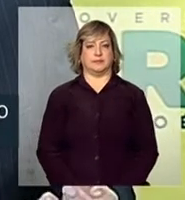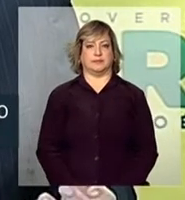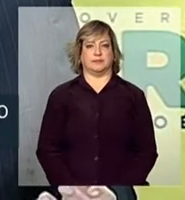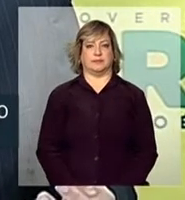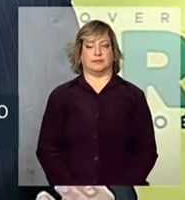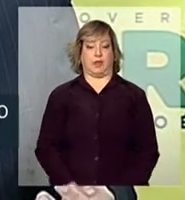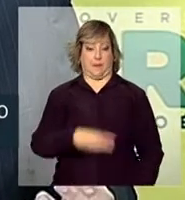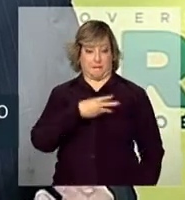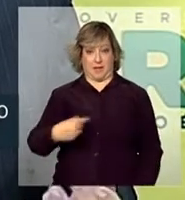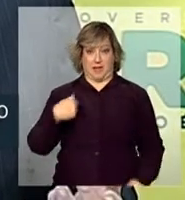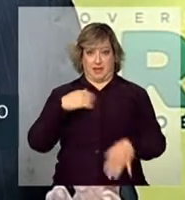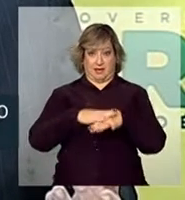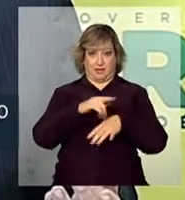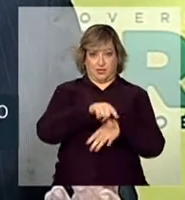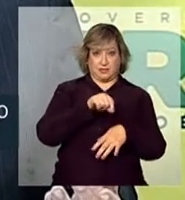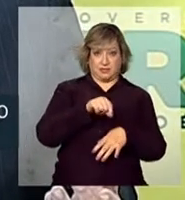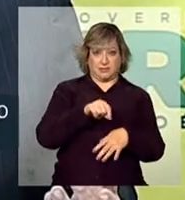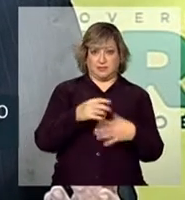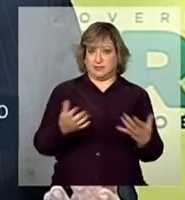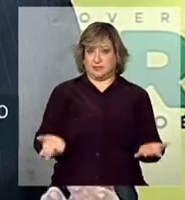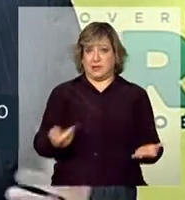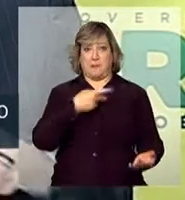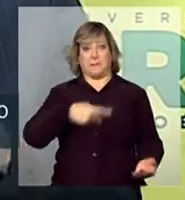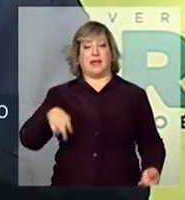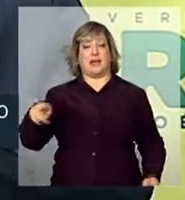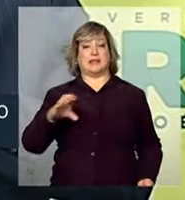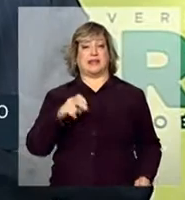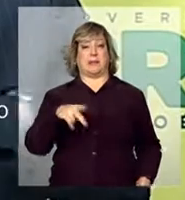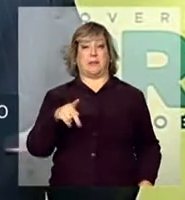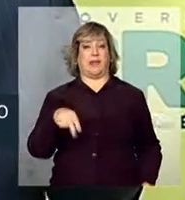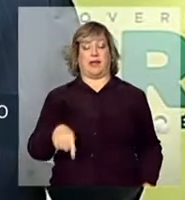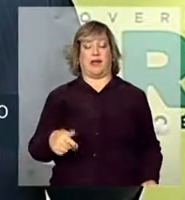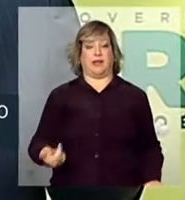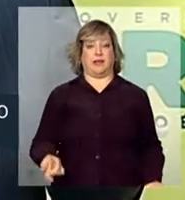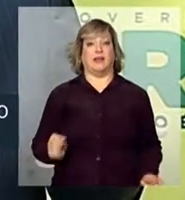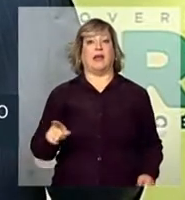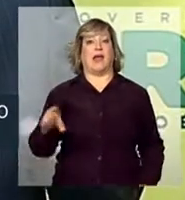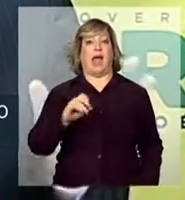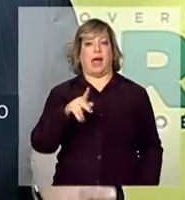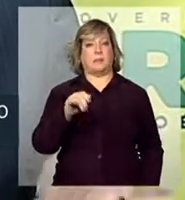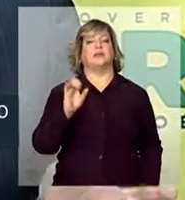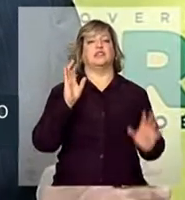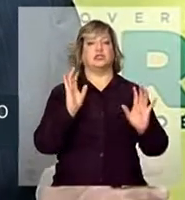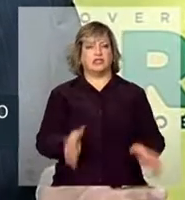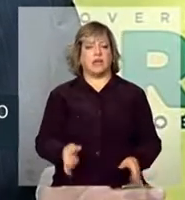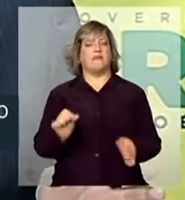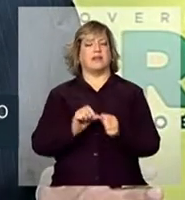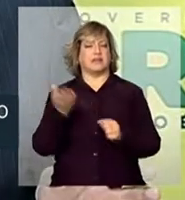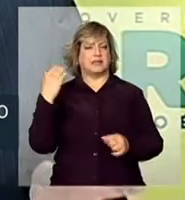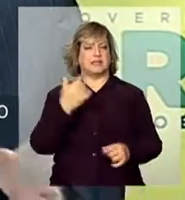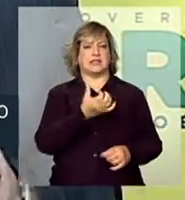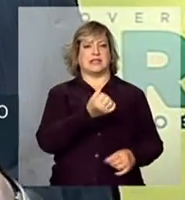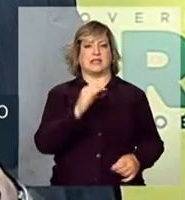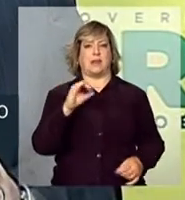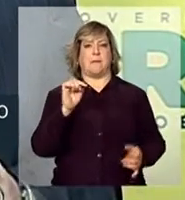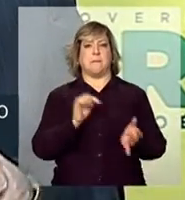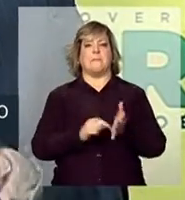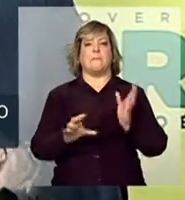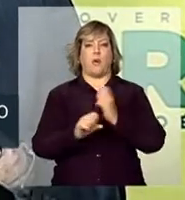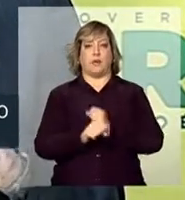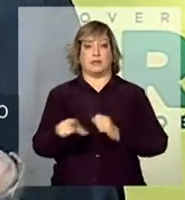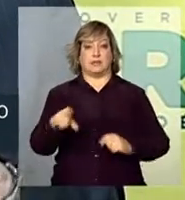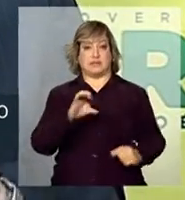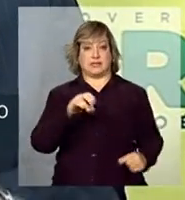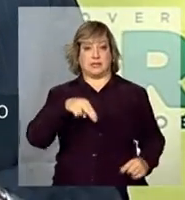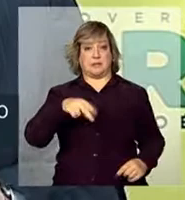Esse é o ministro que vai escolher é o presidente do CNPQ acapsi já botava 600 pontos que a Ampla maioria das bolsas CNPQ